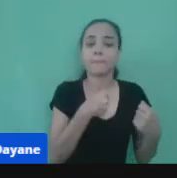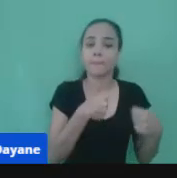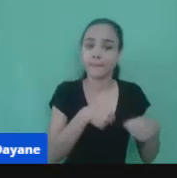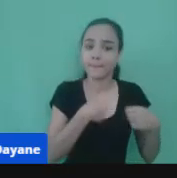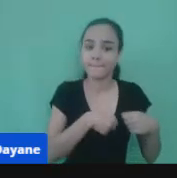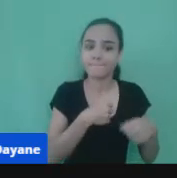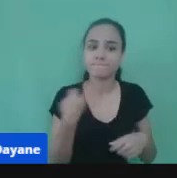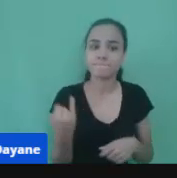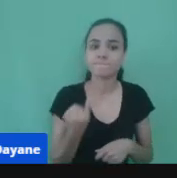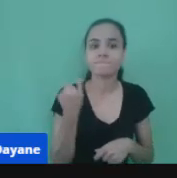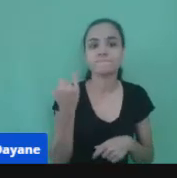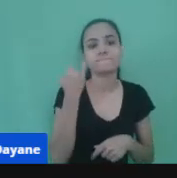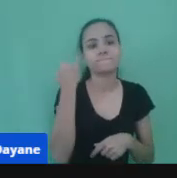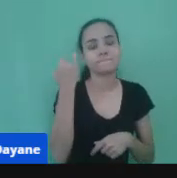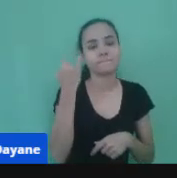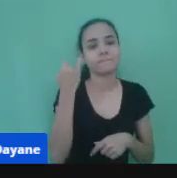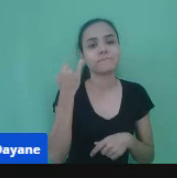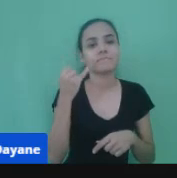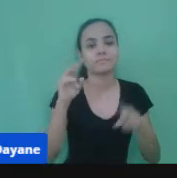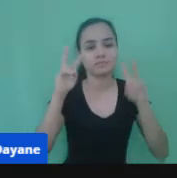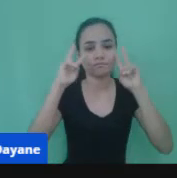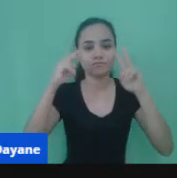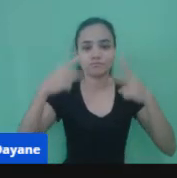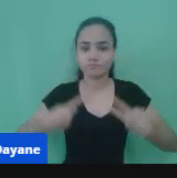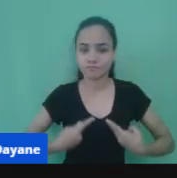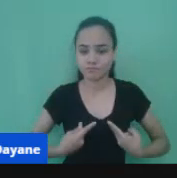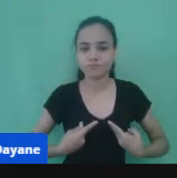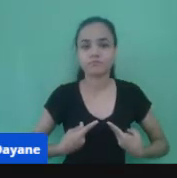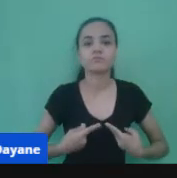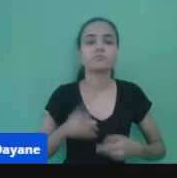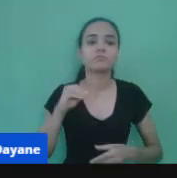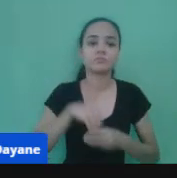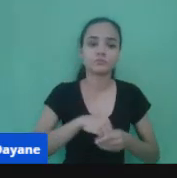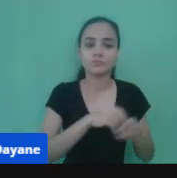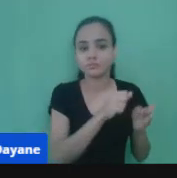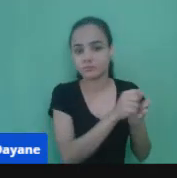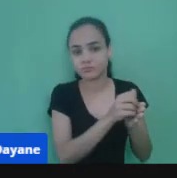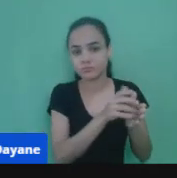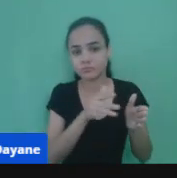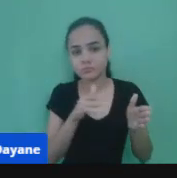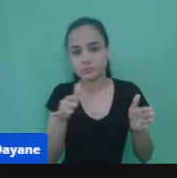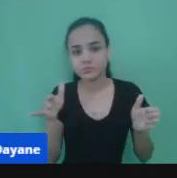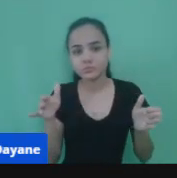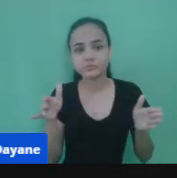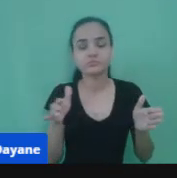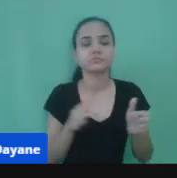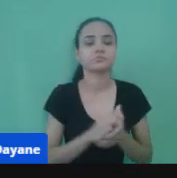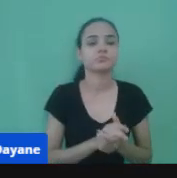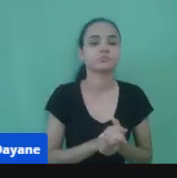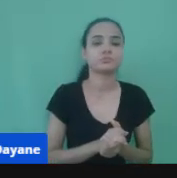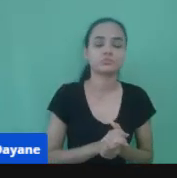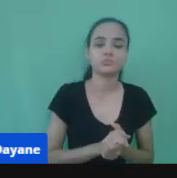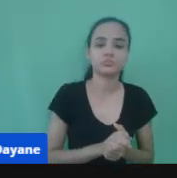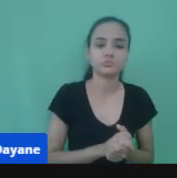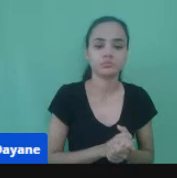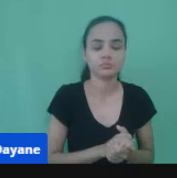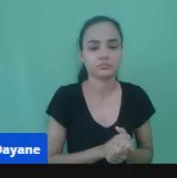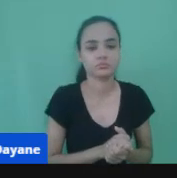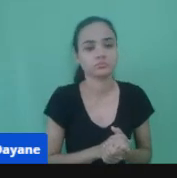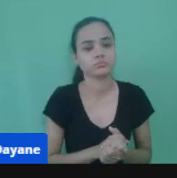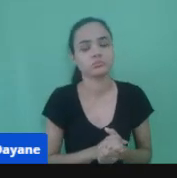então, se reconhecer dentro do processo. Próximo slide. Bom, chegamos aqui ao que